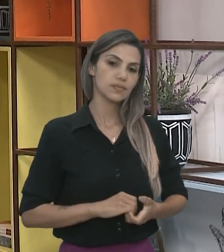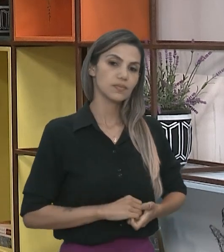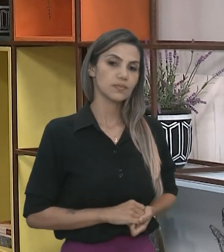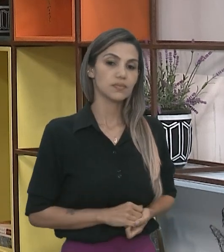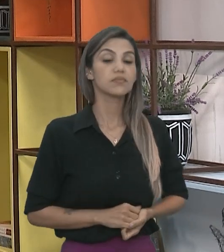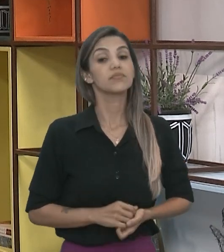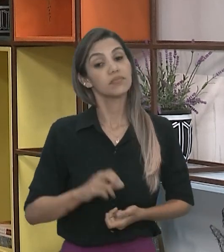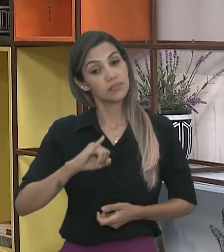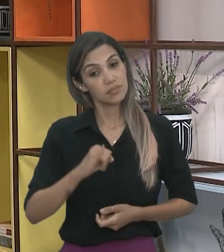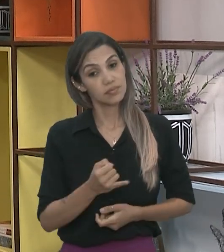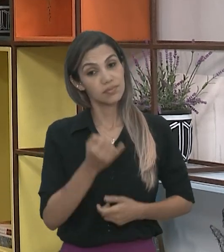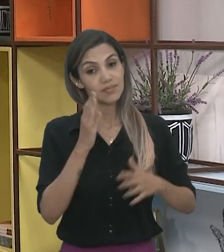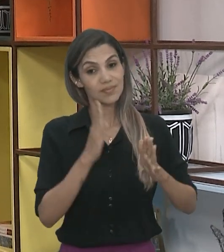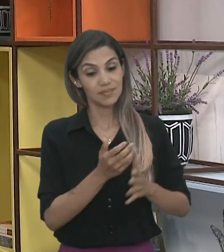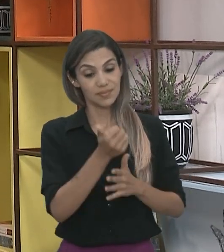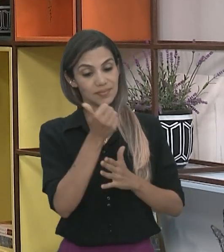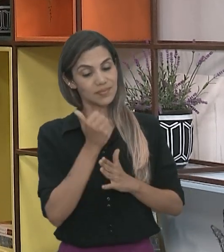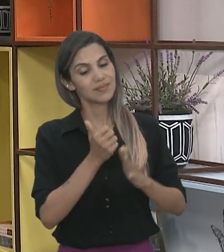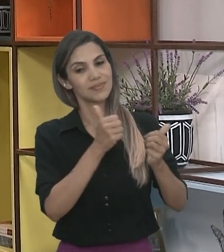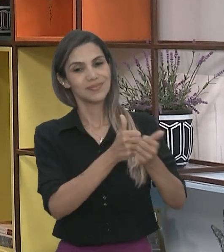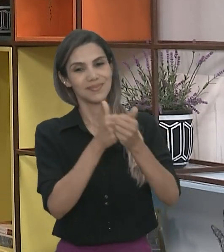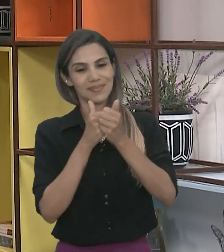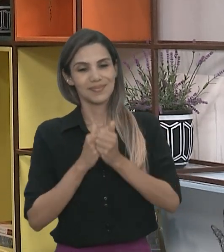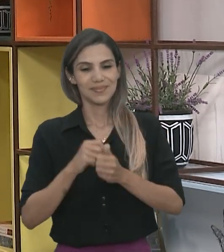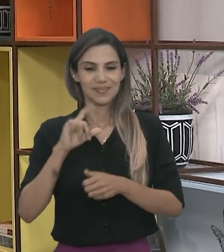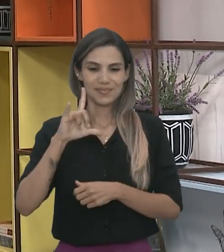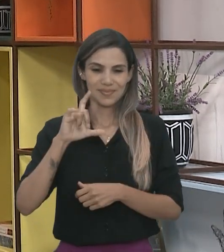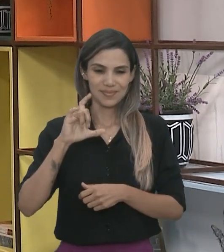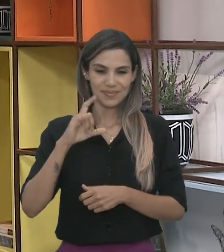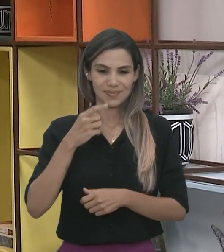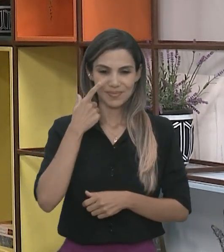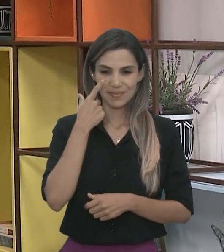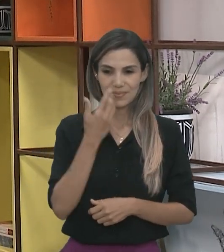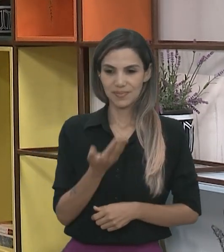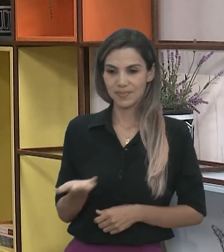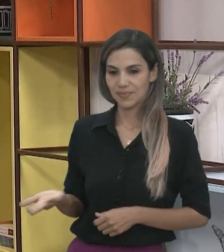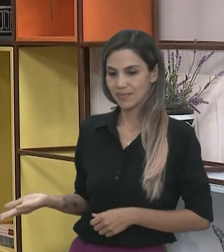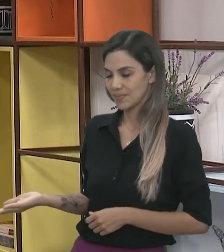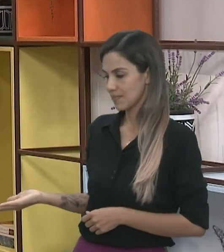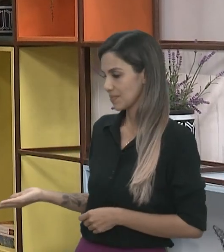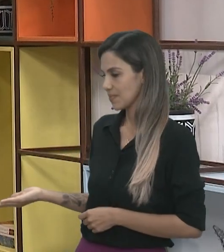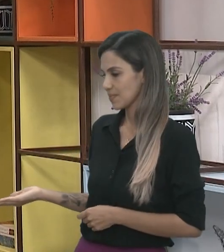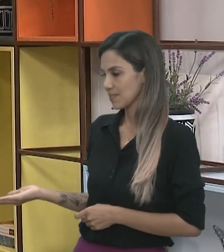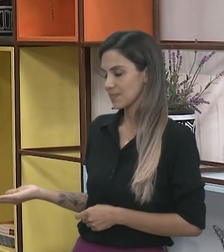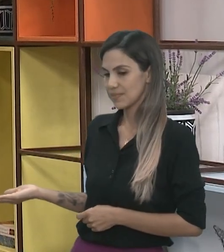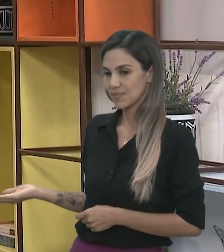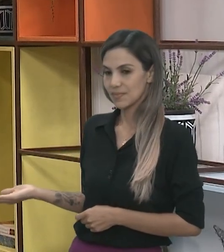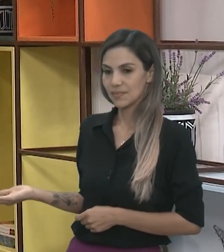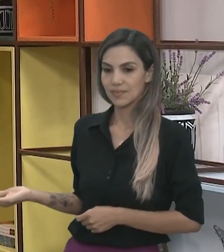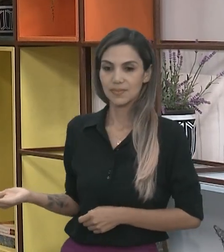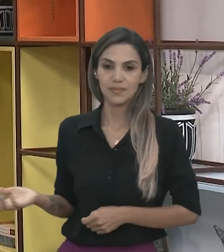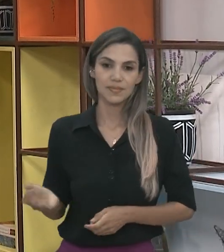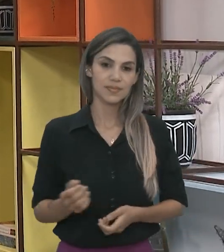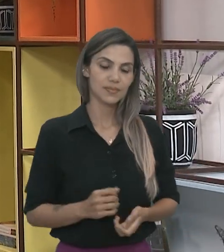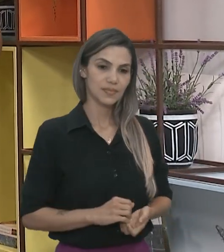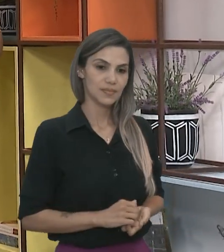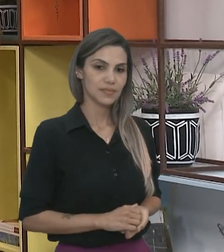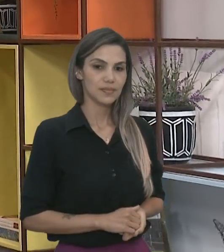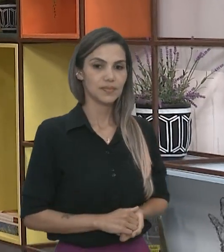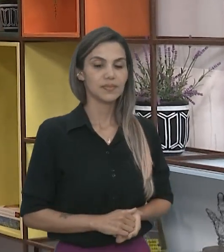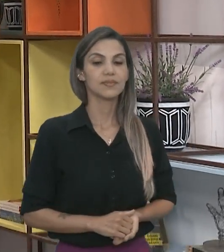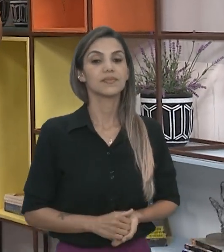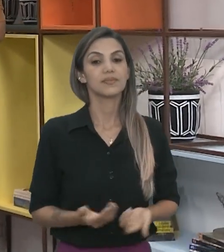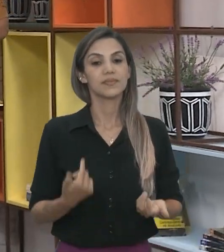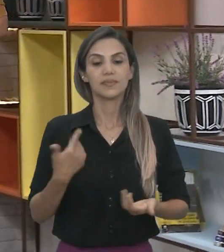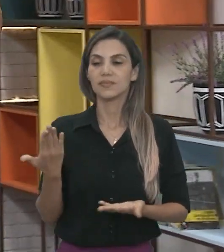629-9181-1406. E aproveita também aí o celular na mão e já começa a seguir a gente por meio do nosso Instagram, @TVUFG. Agora eu